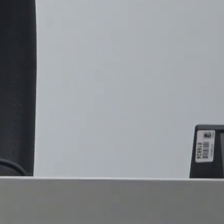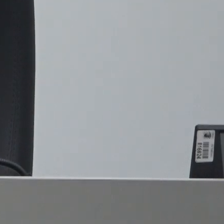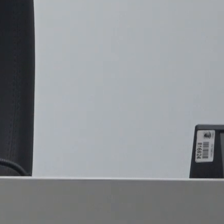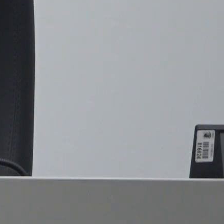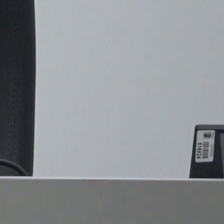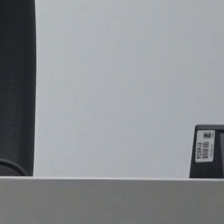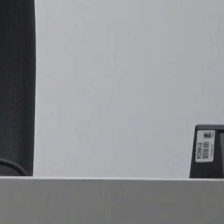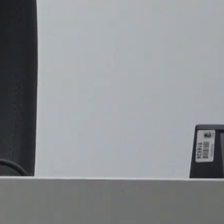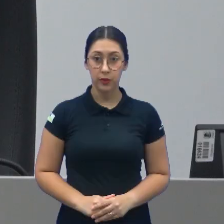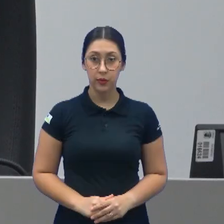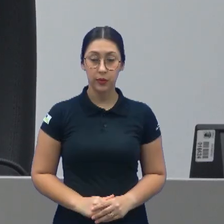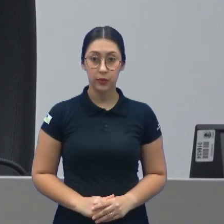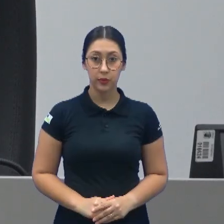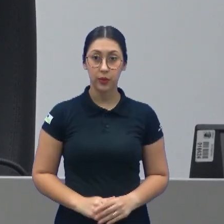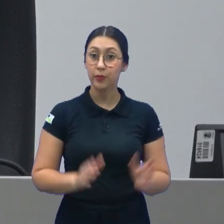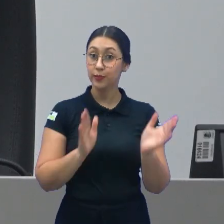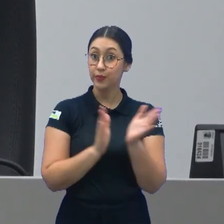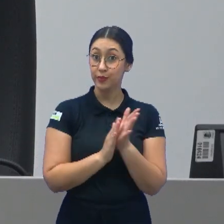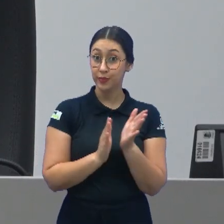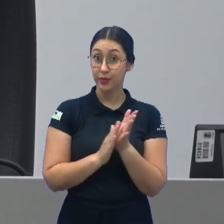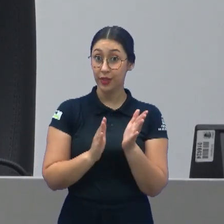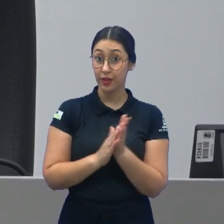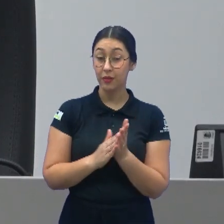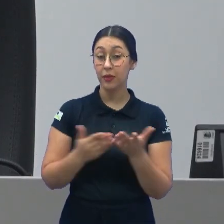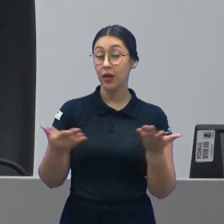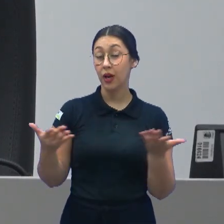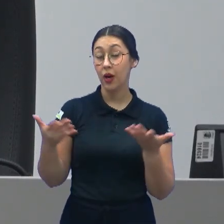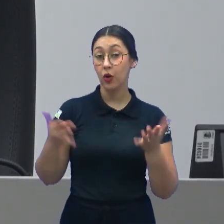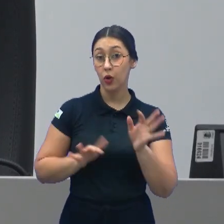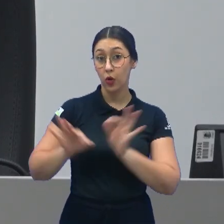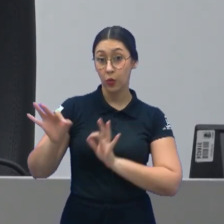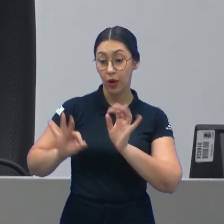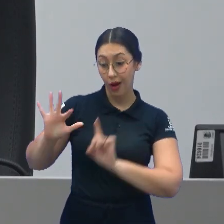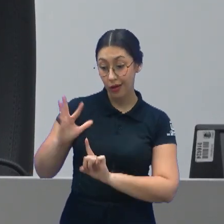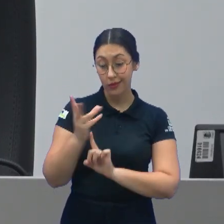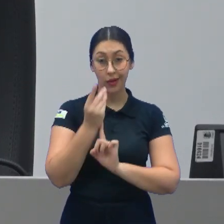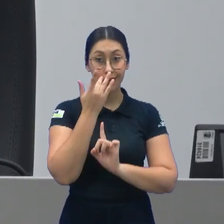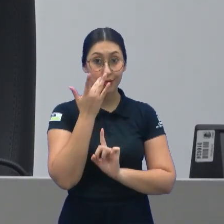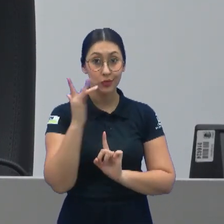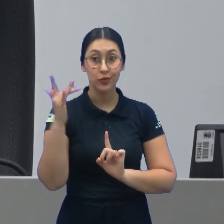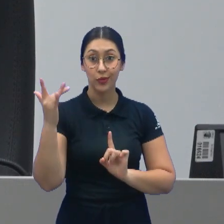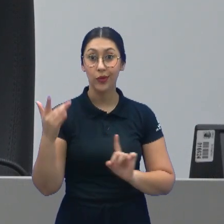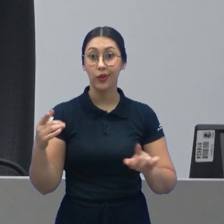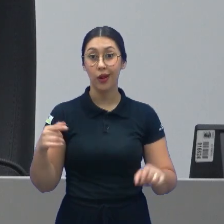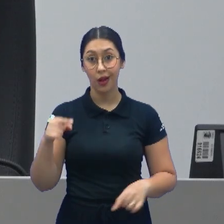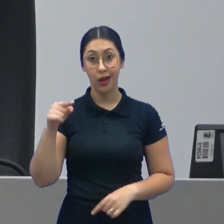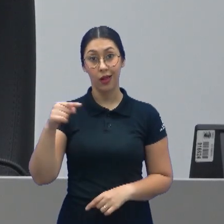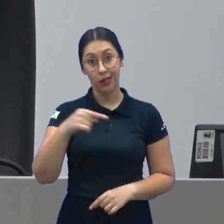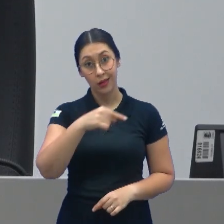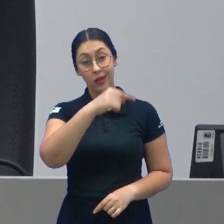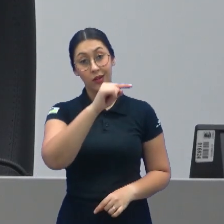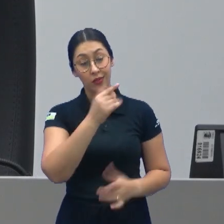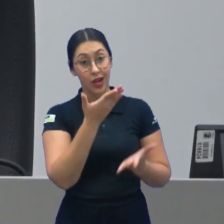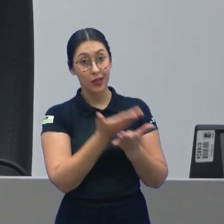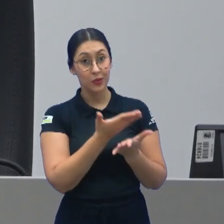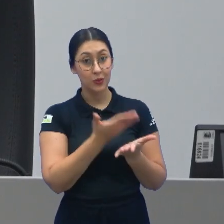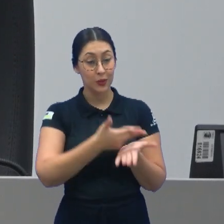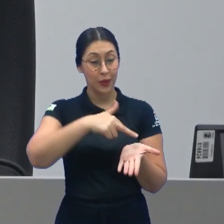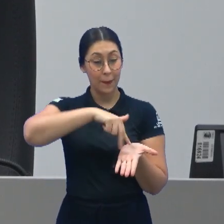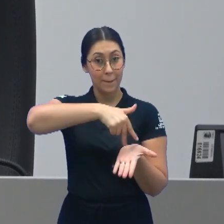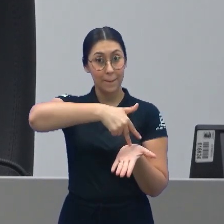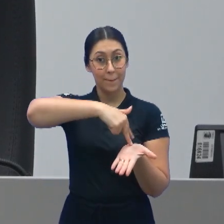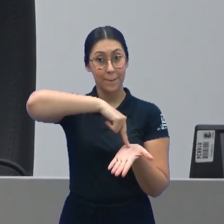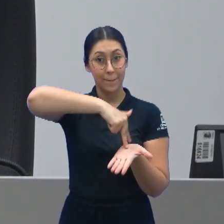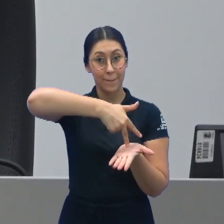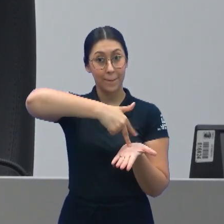Barbosa, aluna do projeto Arte de Ouro, né? E ela vai estudar balé, né? É a